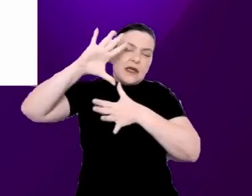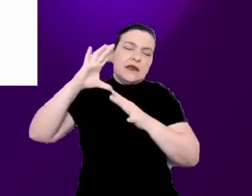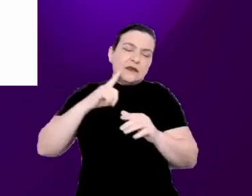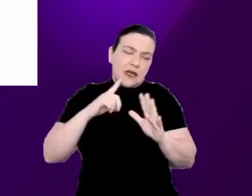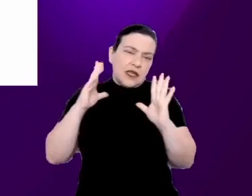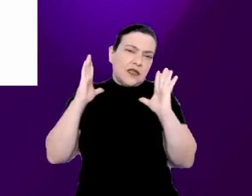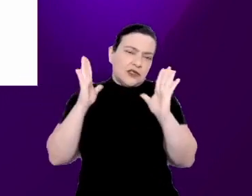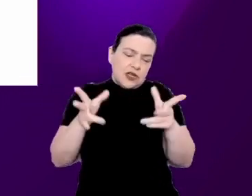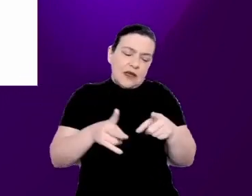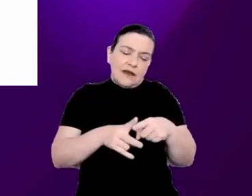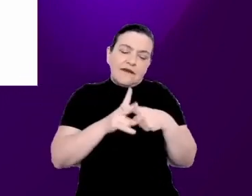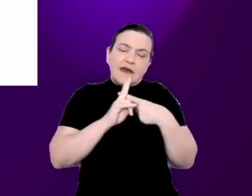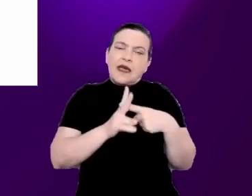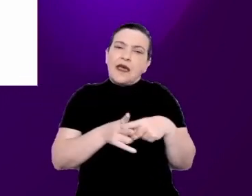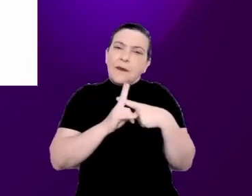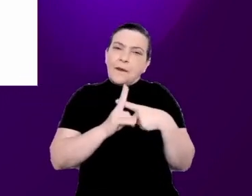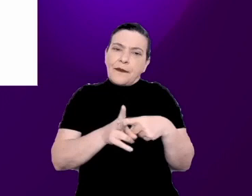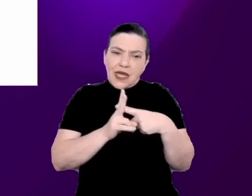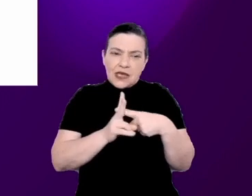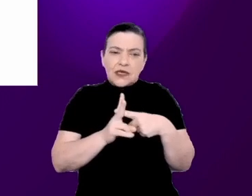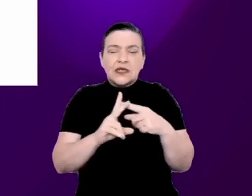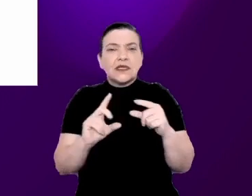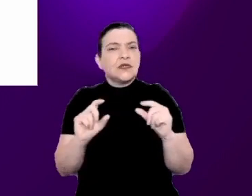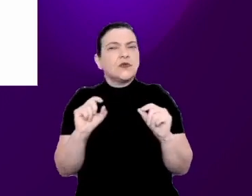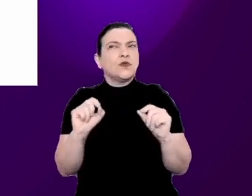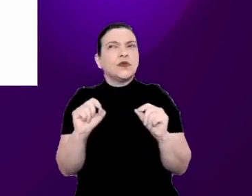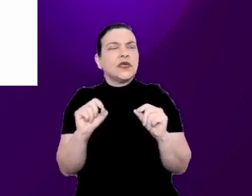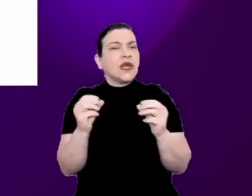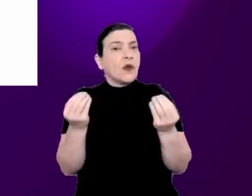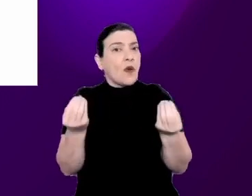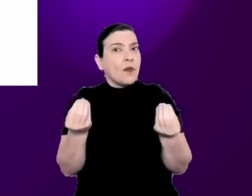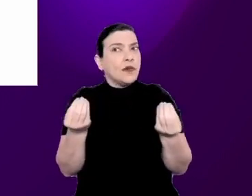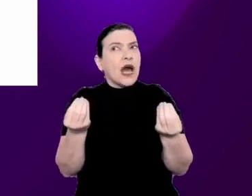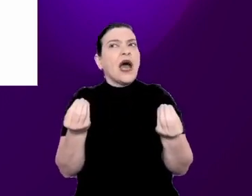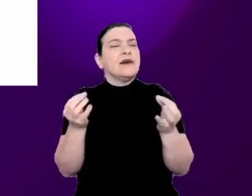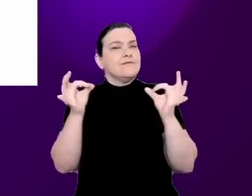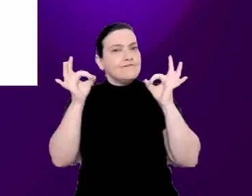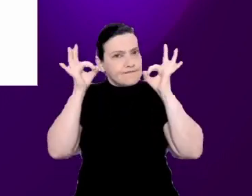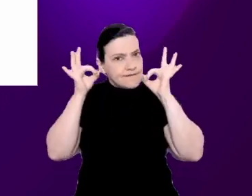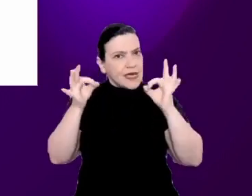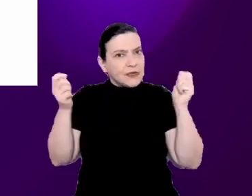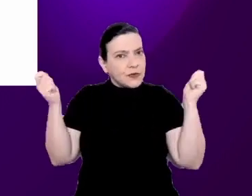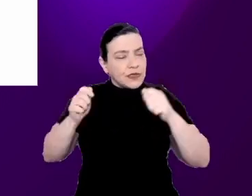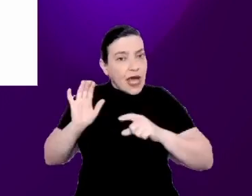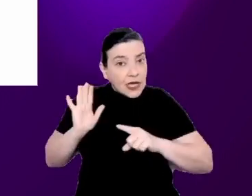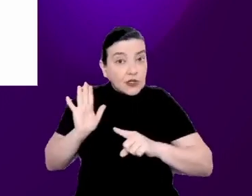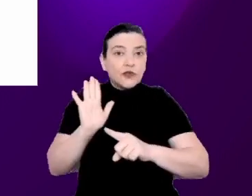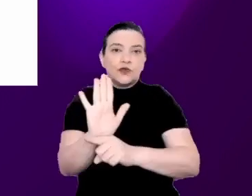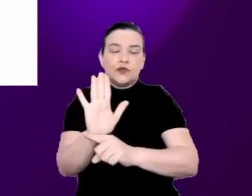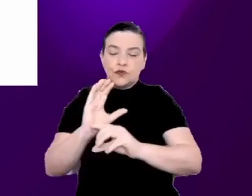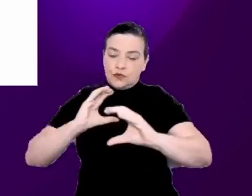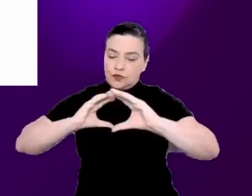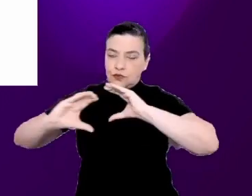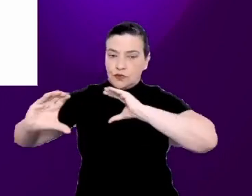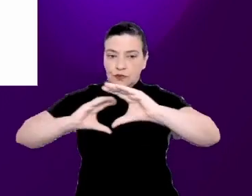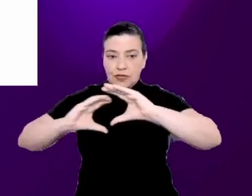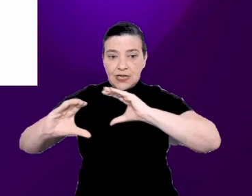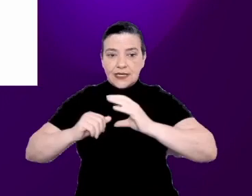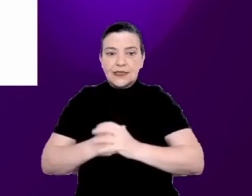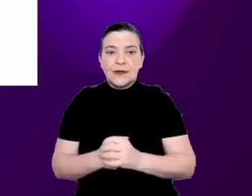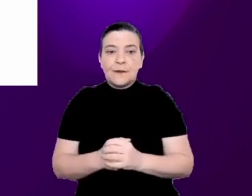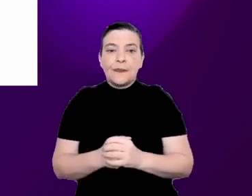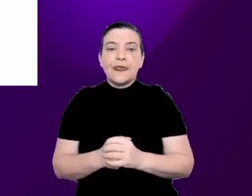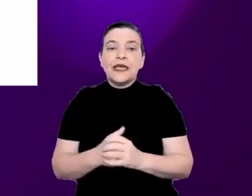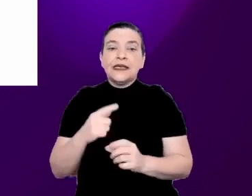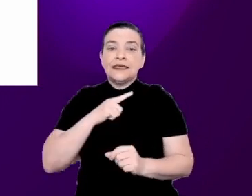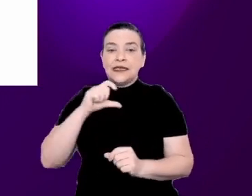algumas ferramentas que buscam garantir essa comunicação. Tá? O SBAR é uma